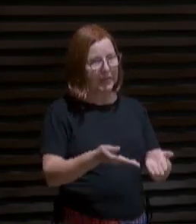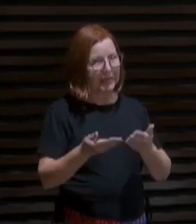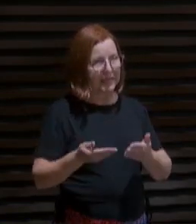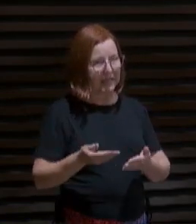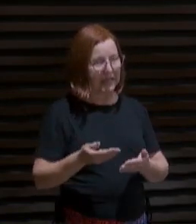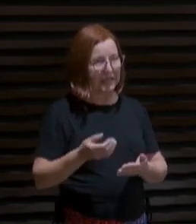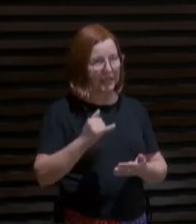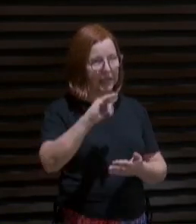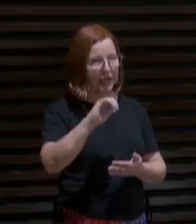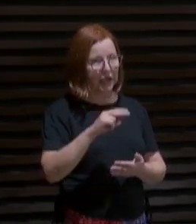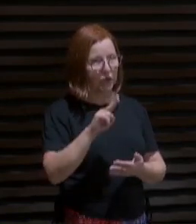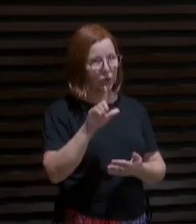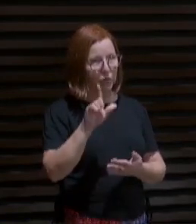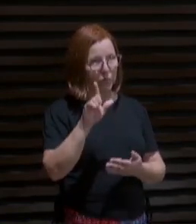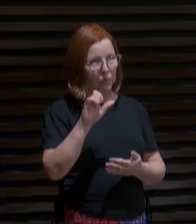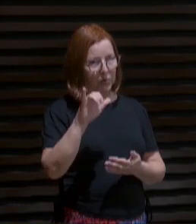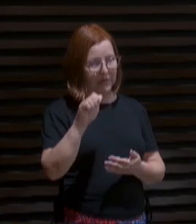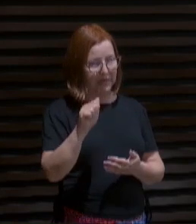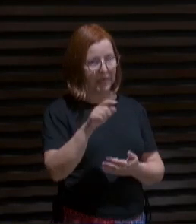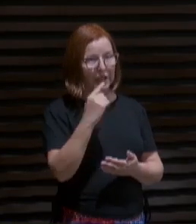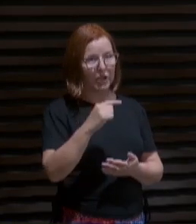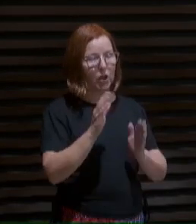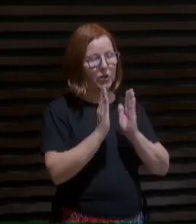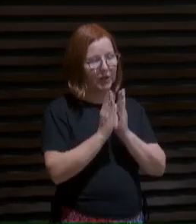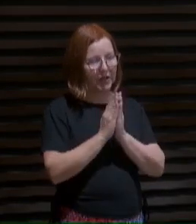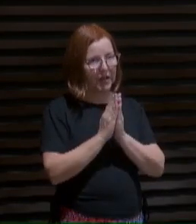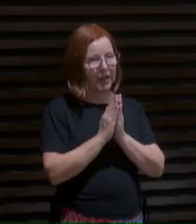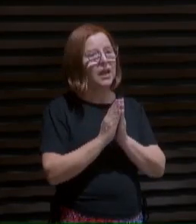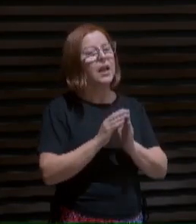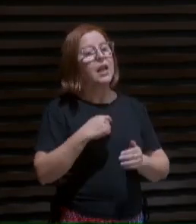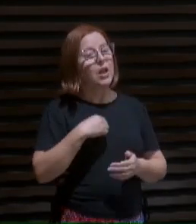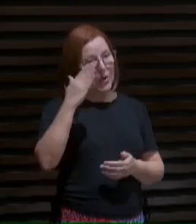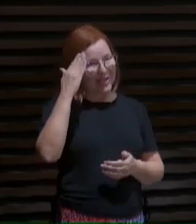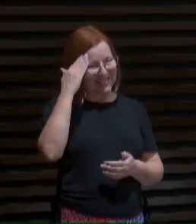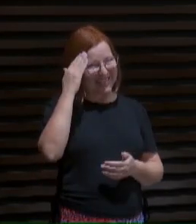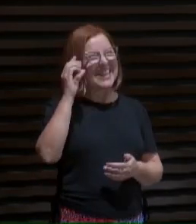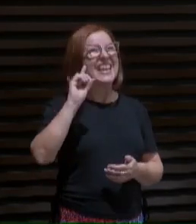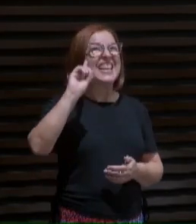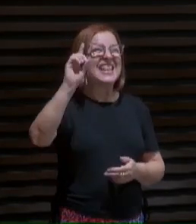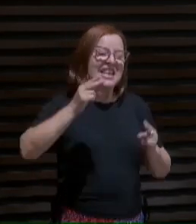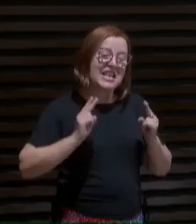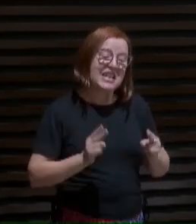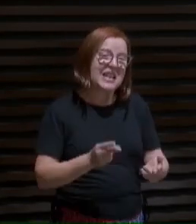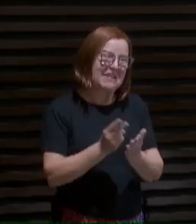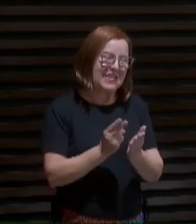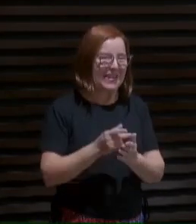orar. Não sei, eu sei que Deus continua sendo o mesmo.